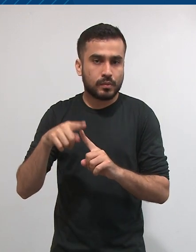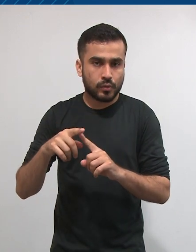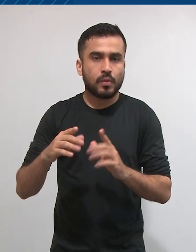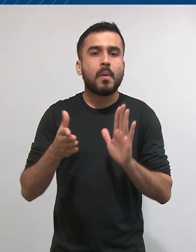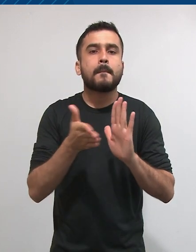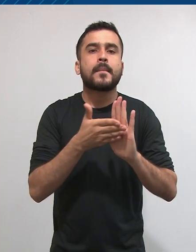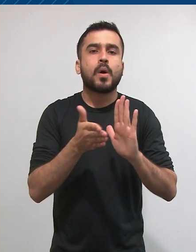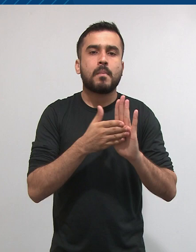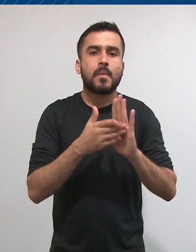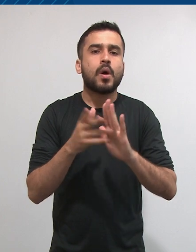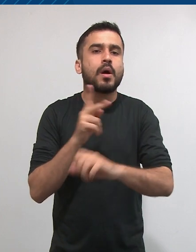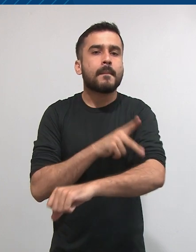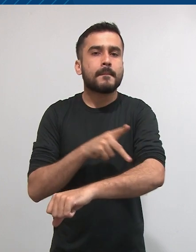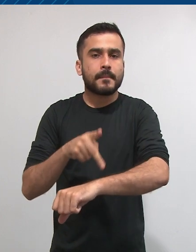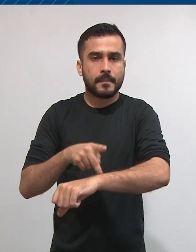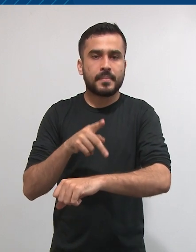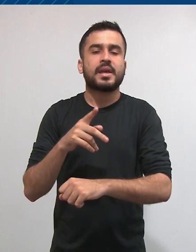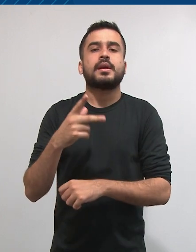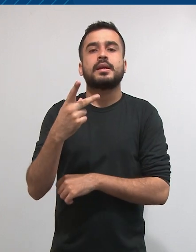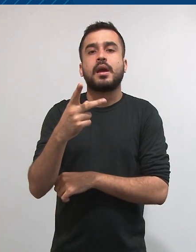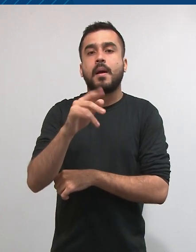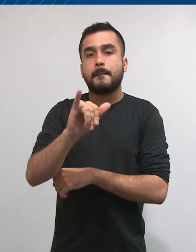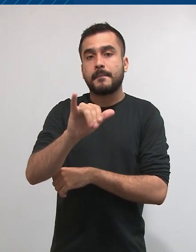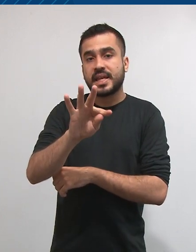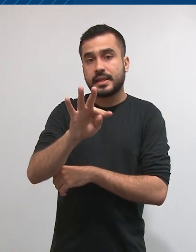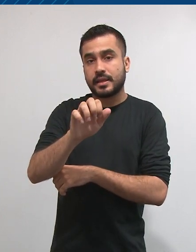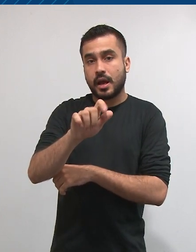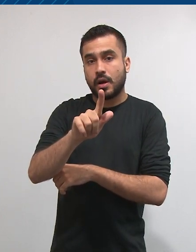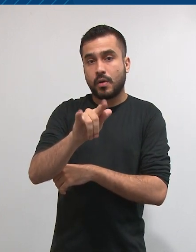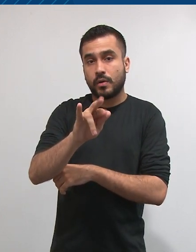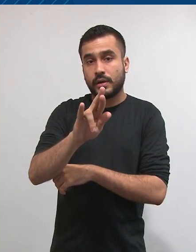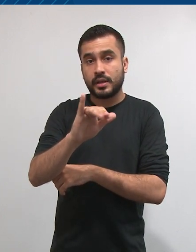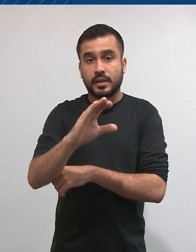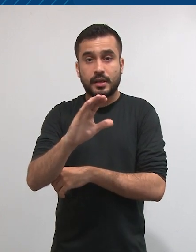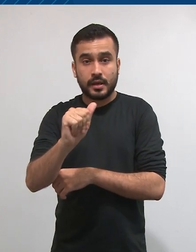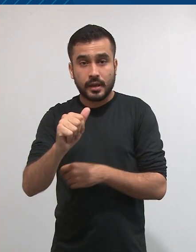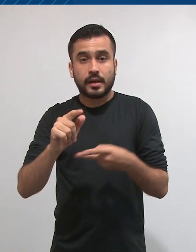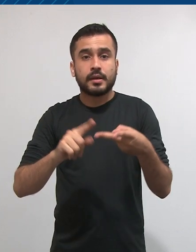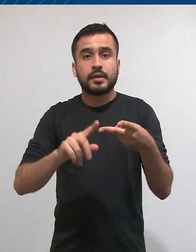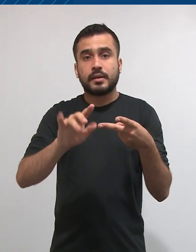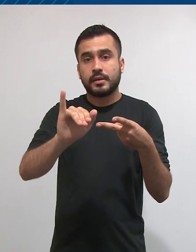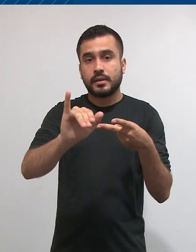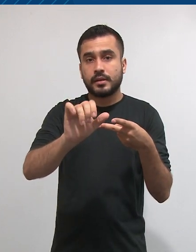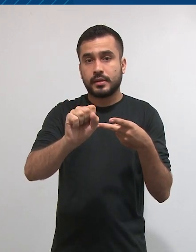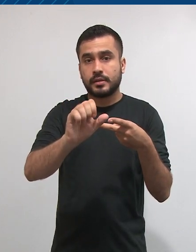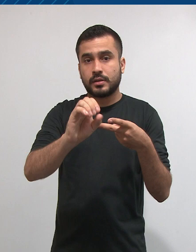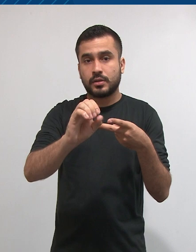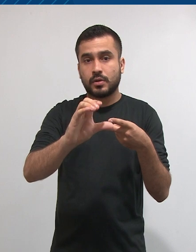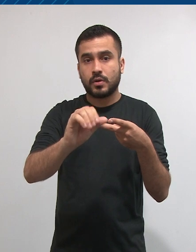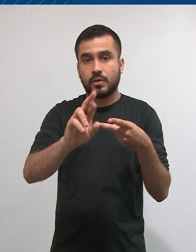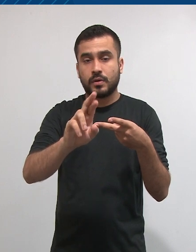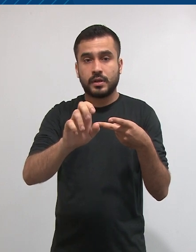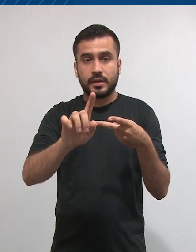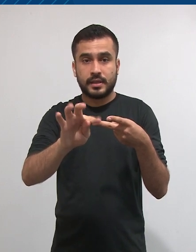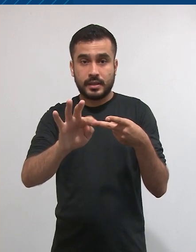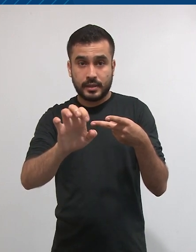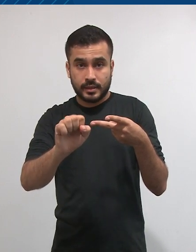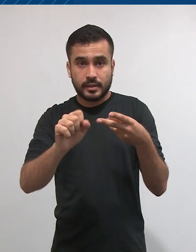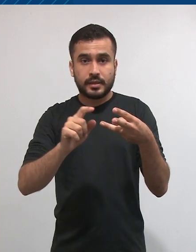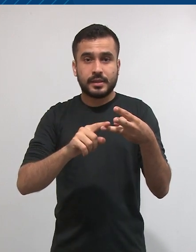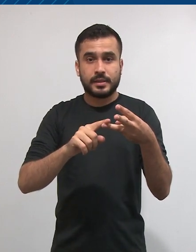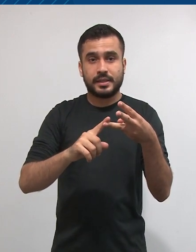a proposta pedagógica pitagórica, nós temos a de Isócrates, temos de